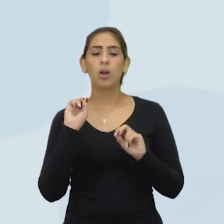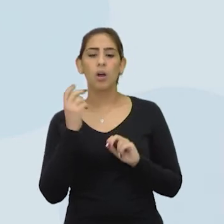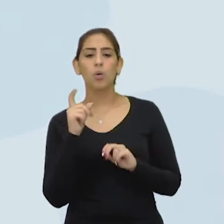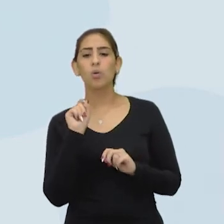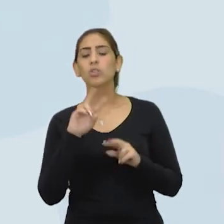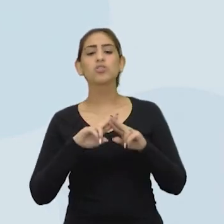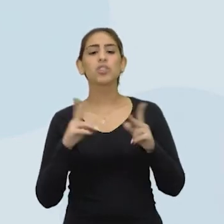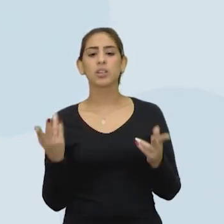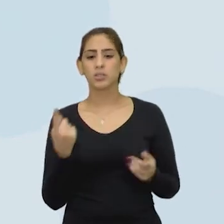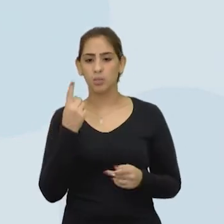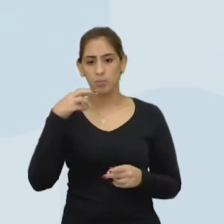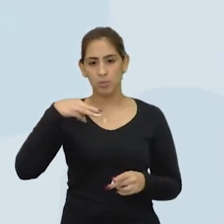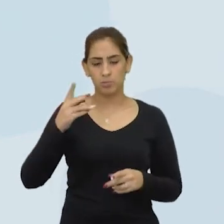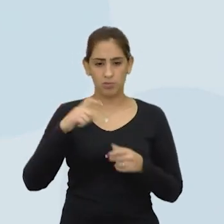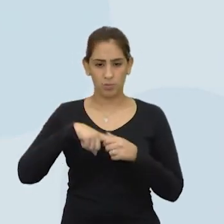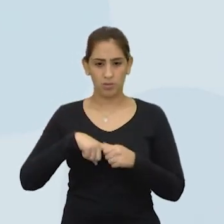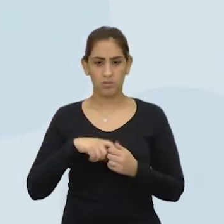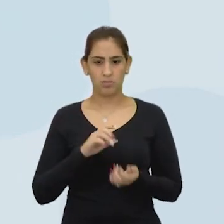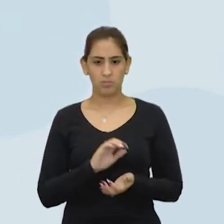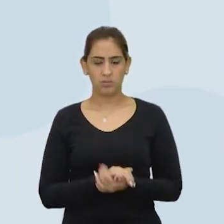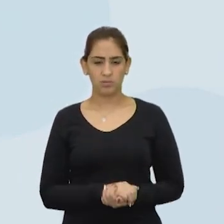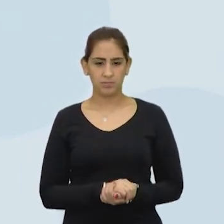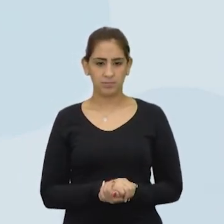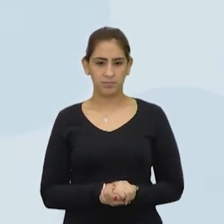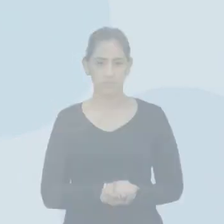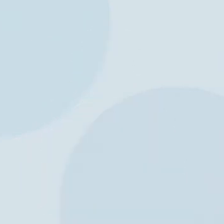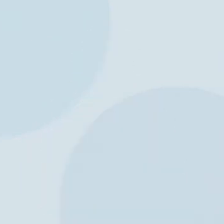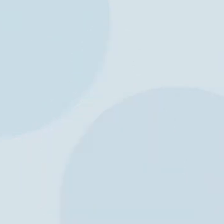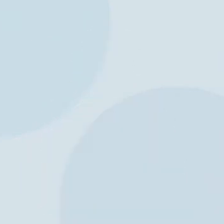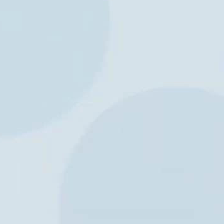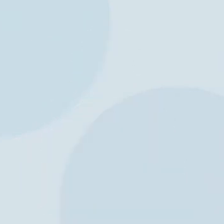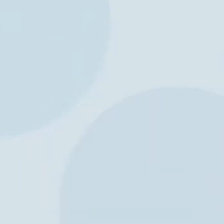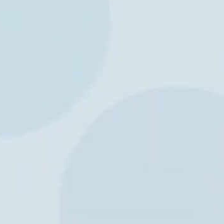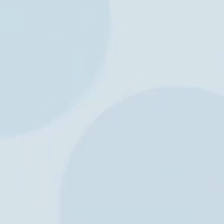1 minuto, já voltamos.